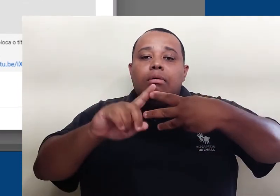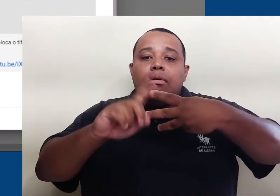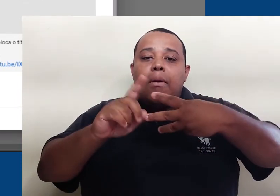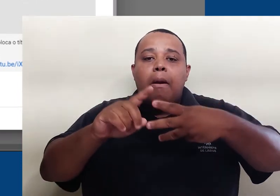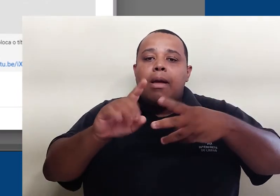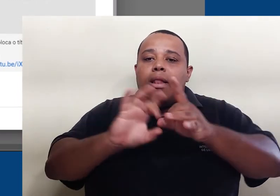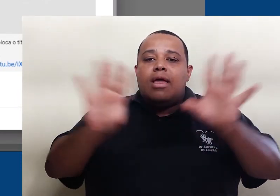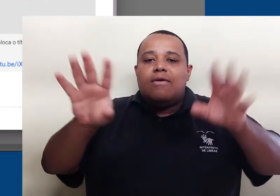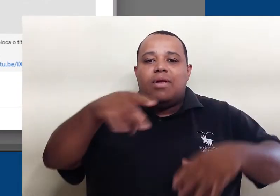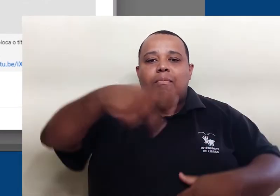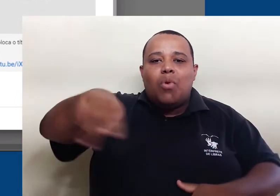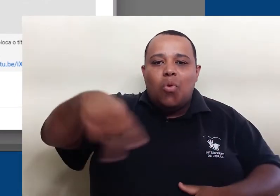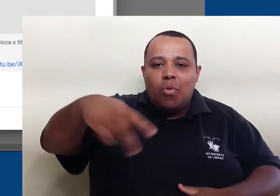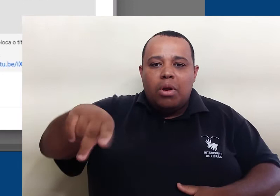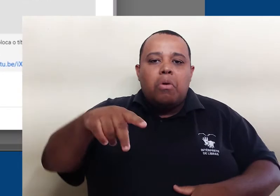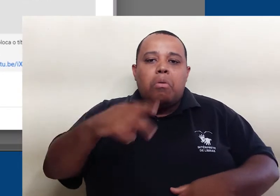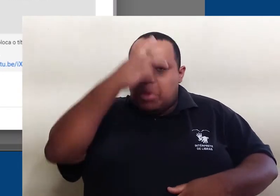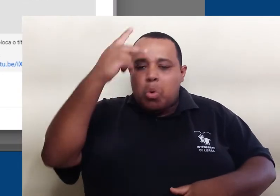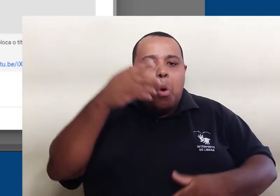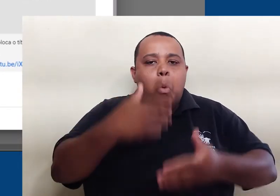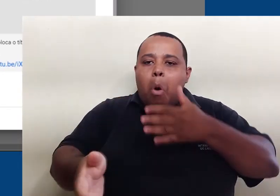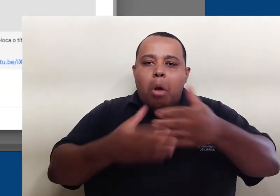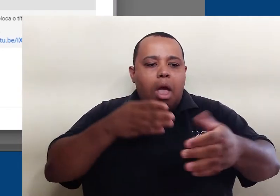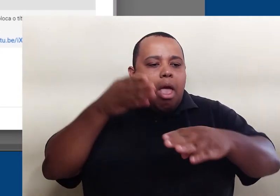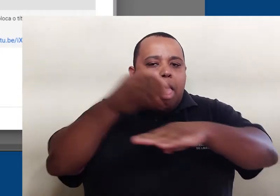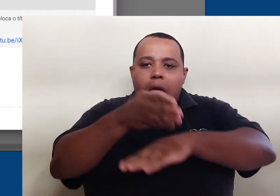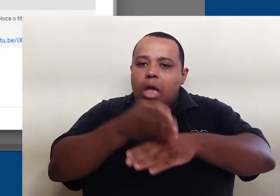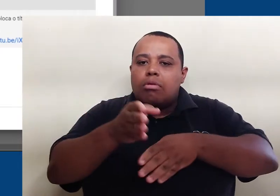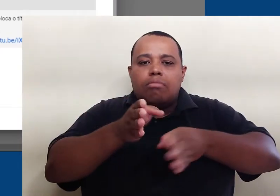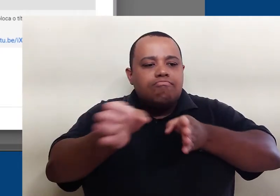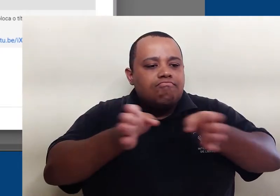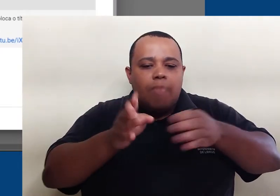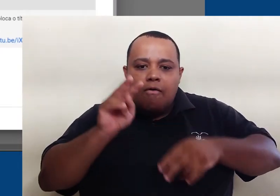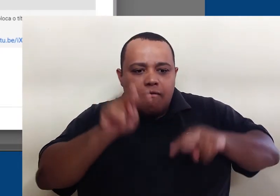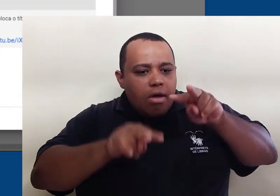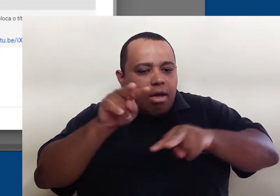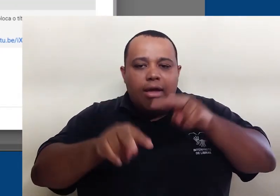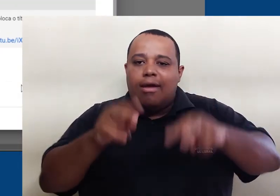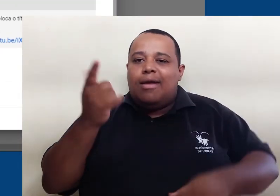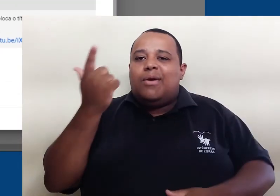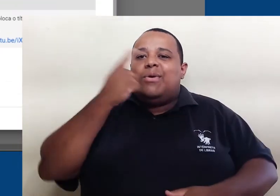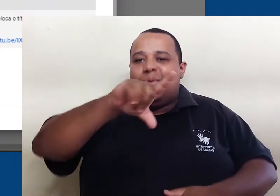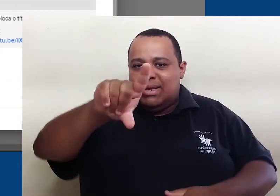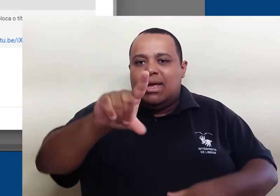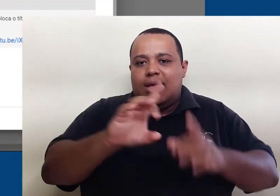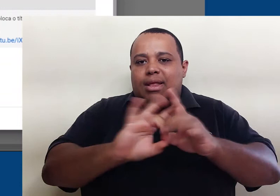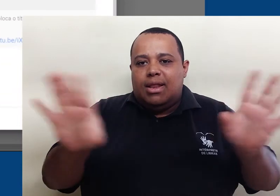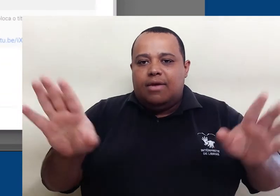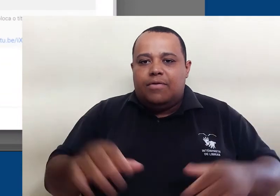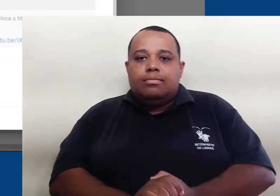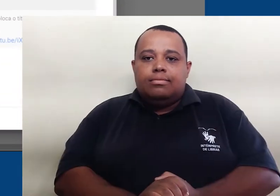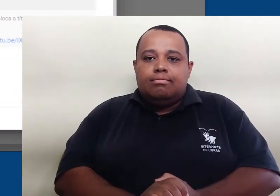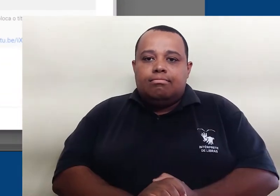afinal a gente está querendo deixar cada vez a educação um pouco mais acessível, né? Então é uma opção a ser considerada também caso você queira expandir um pouco o público da sua aula.